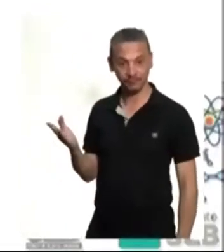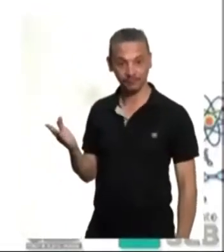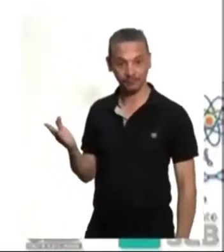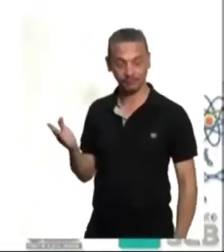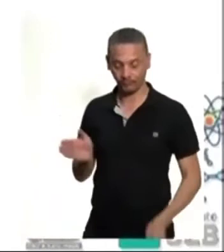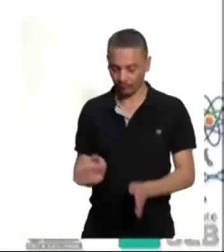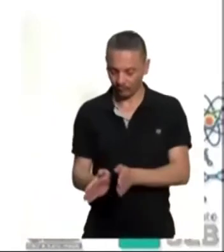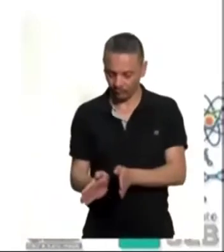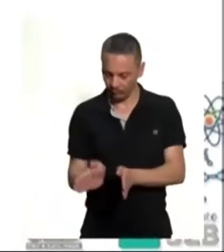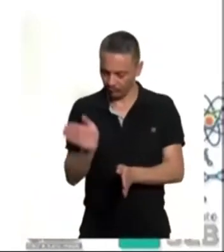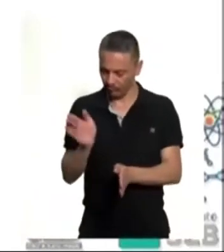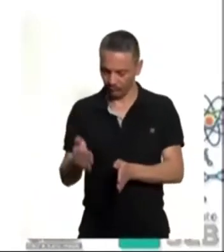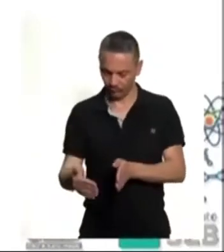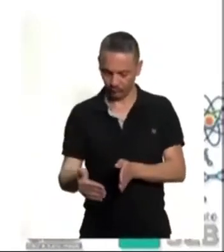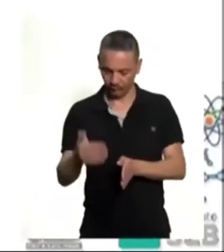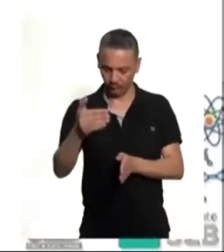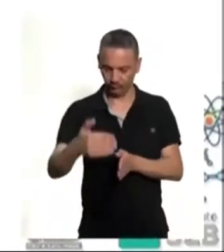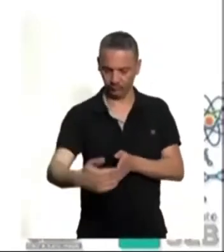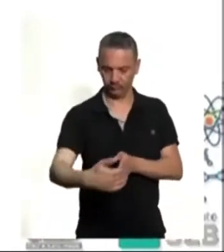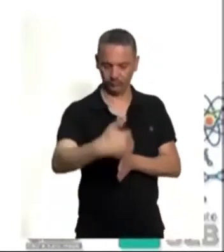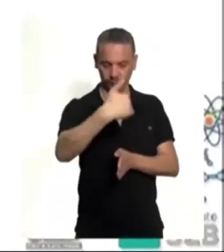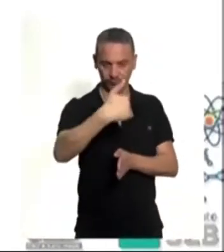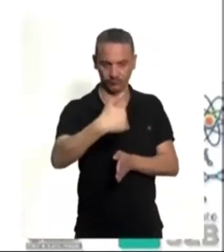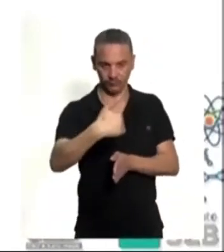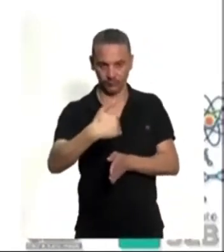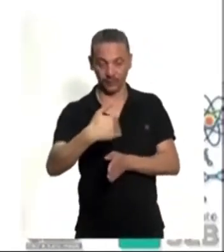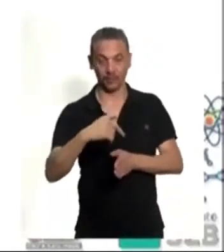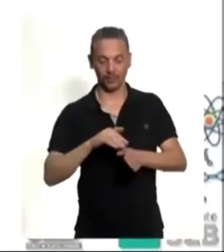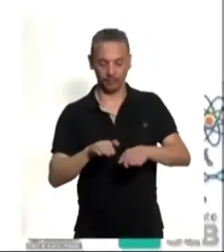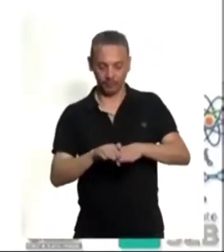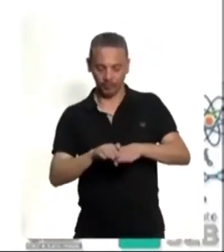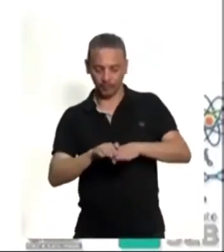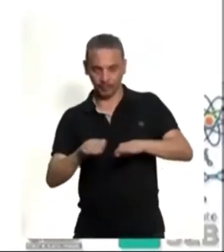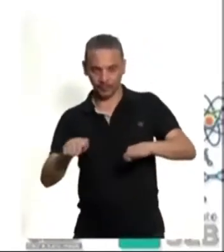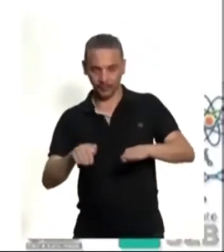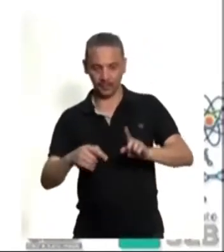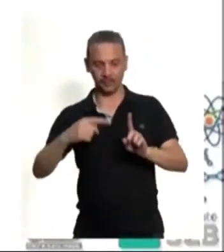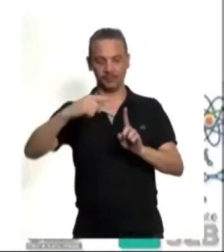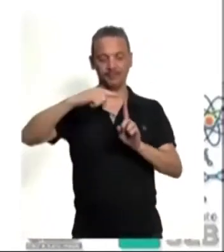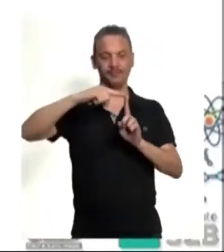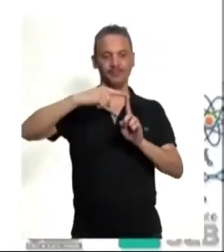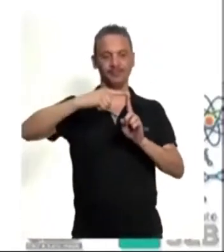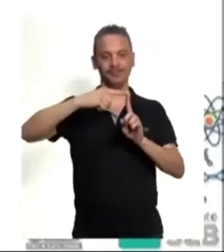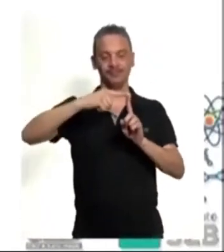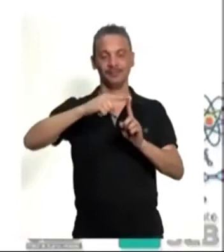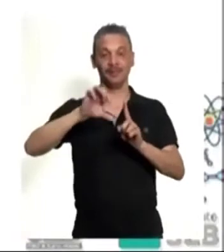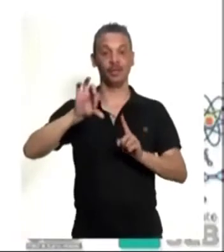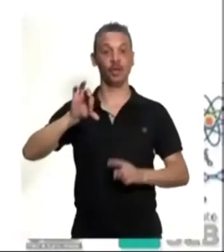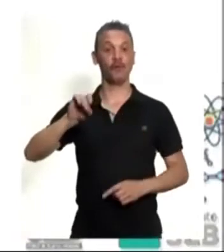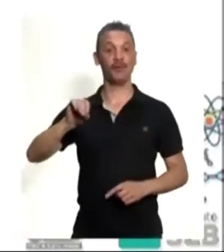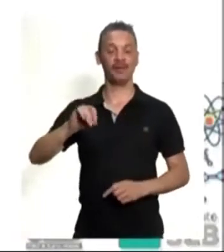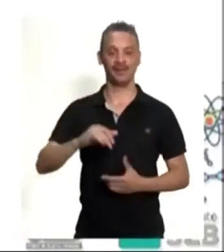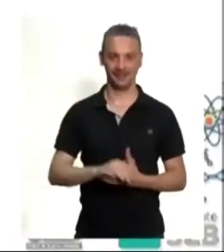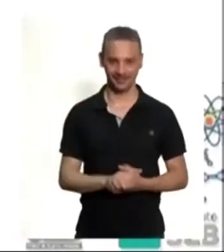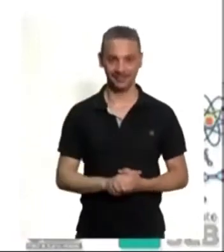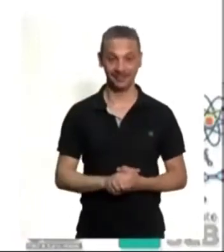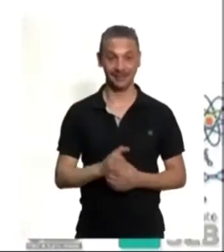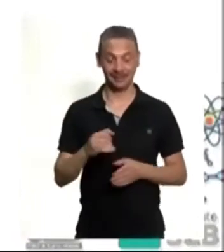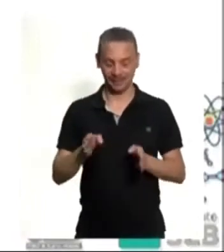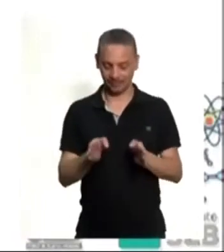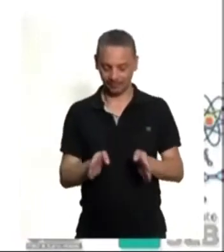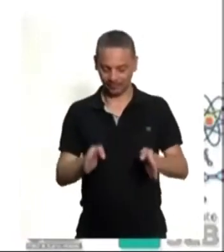as arestas laterais, elas formam 90 graus no chão. Sabe que a gente diz assim, a matemática diz que se o prisma é reto,